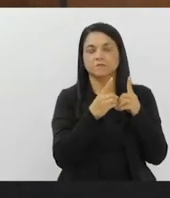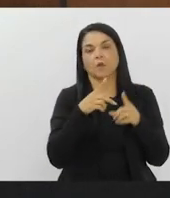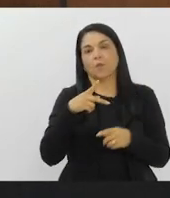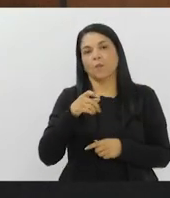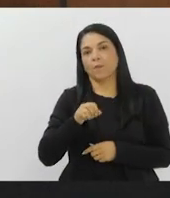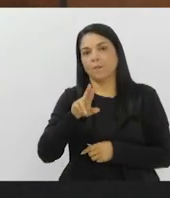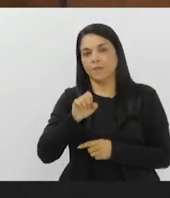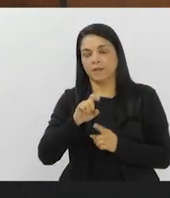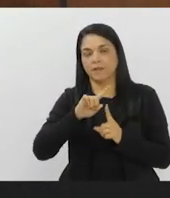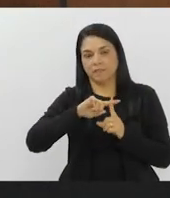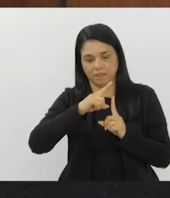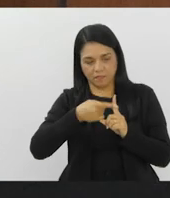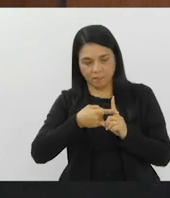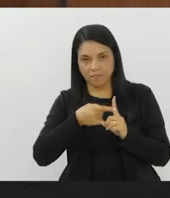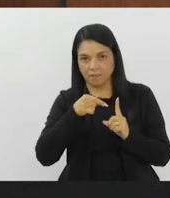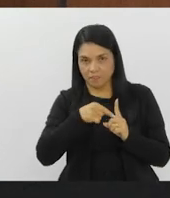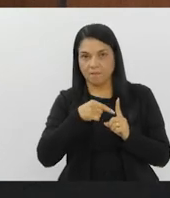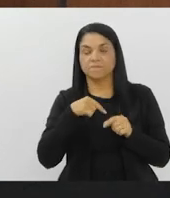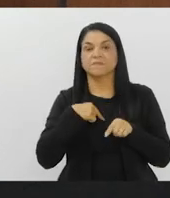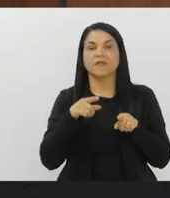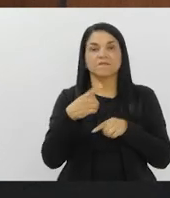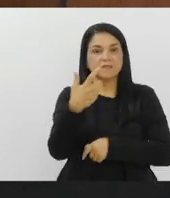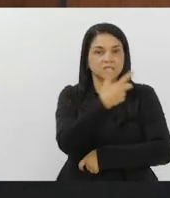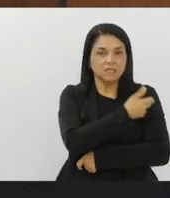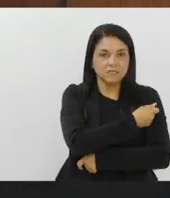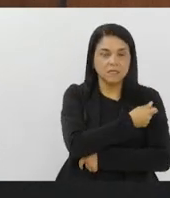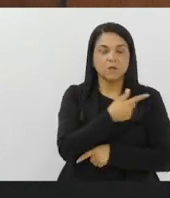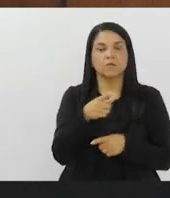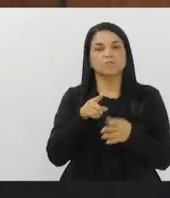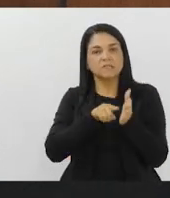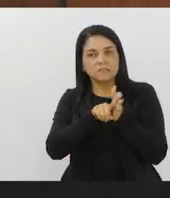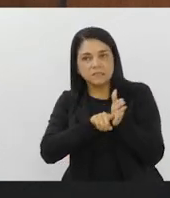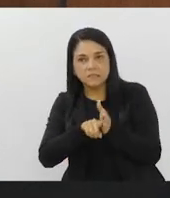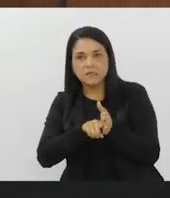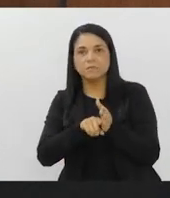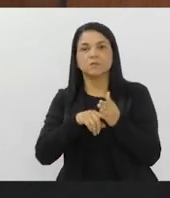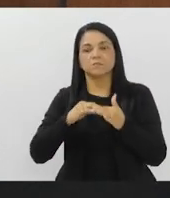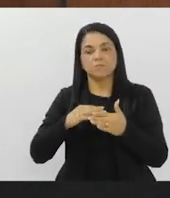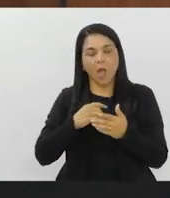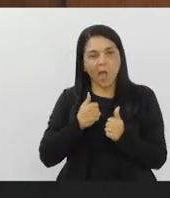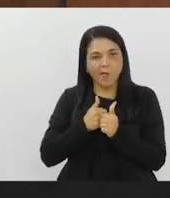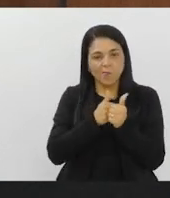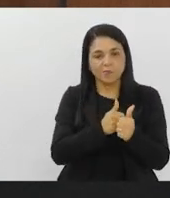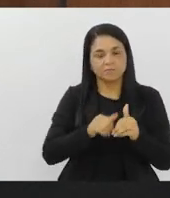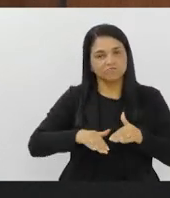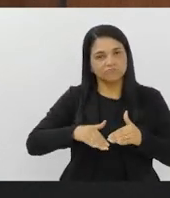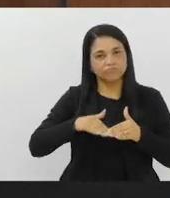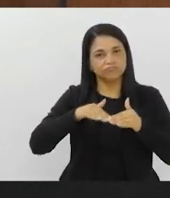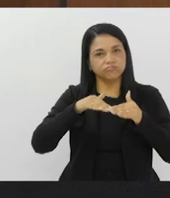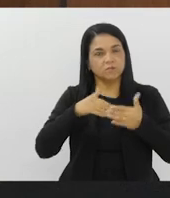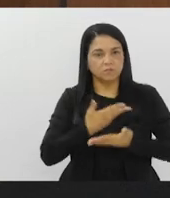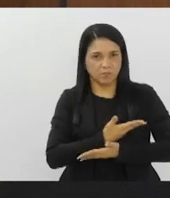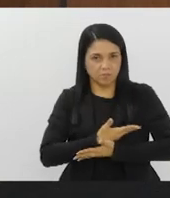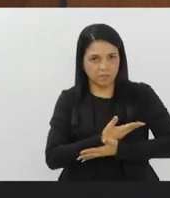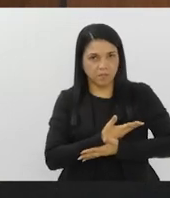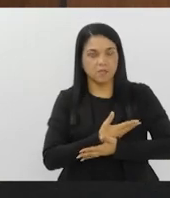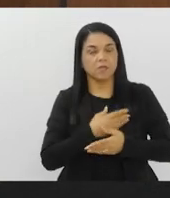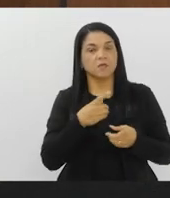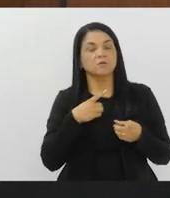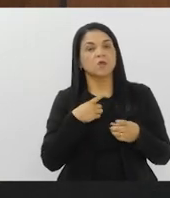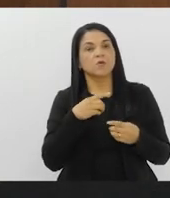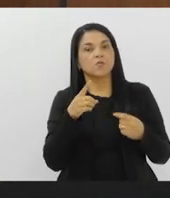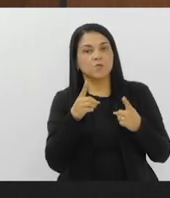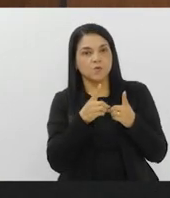exames complementares, vacinação, acompanhamento de crescimento e desenvolvimento do bebê, consulta pediátrica... Mas, em se tratando